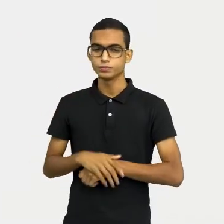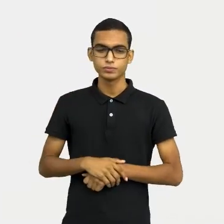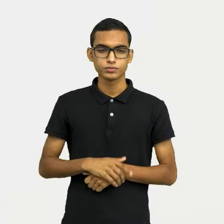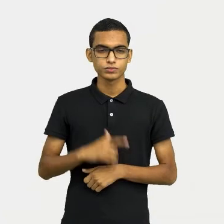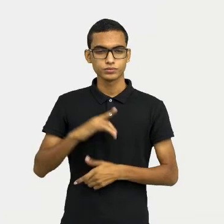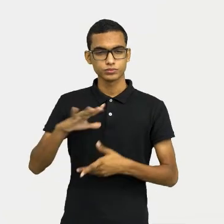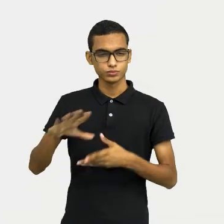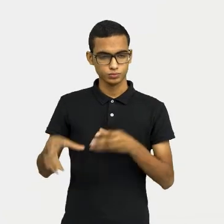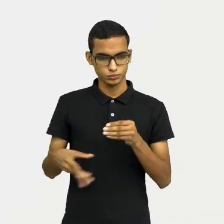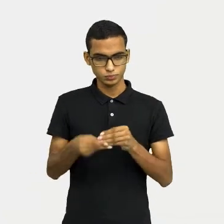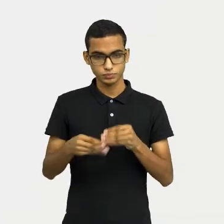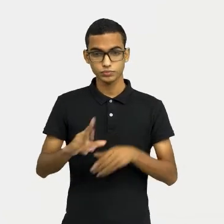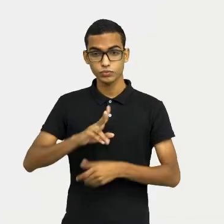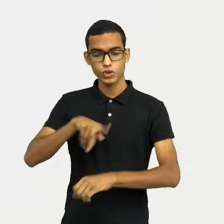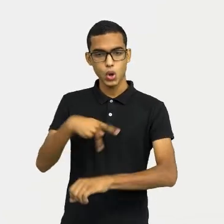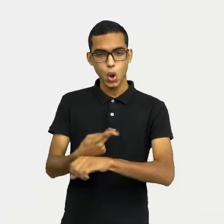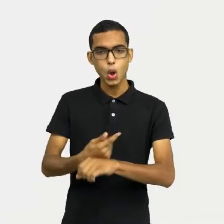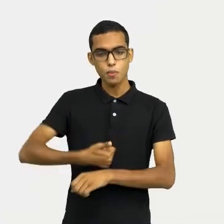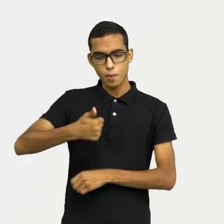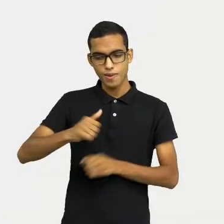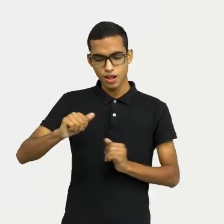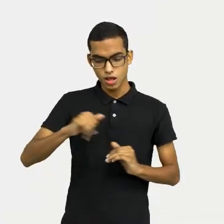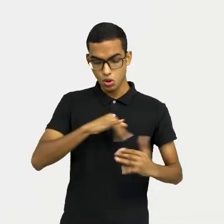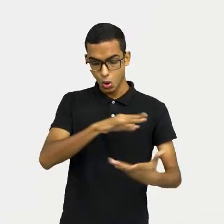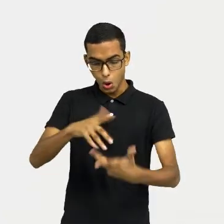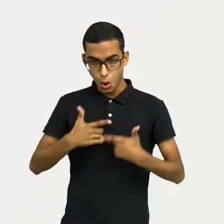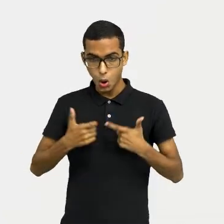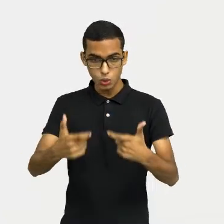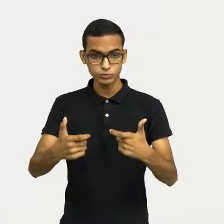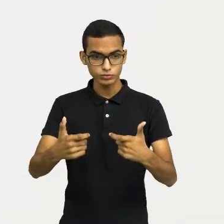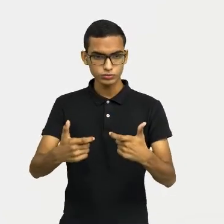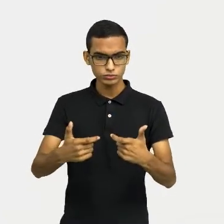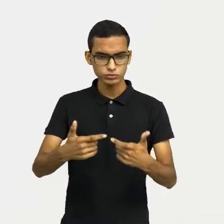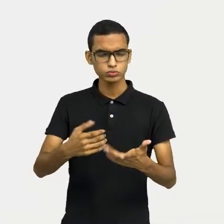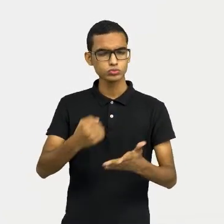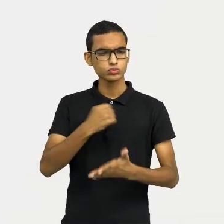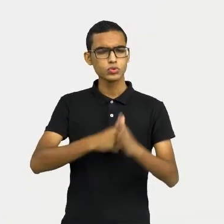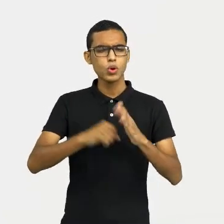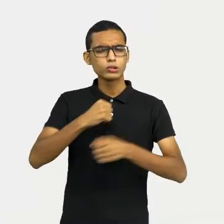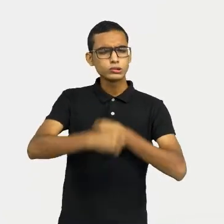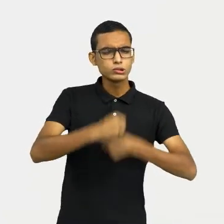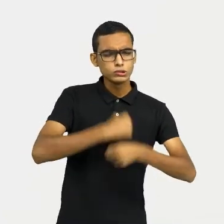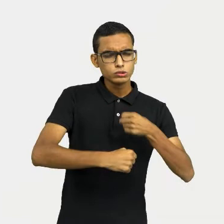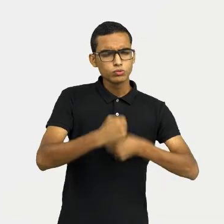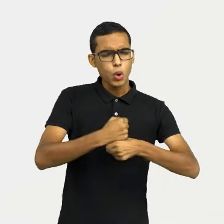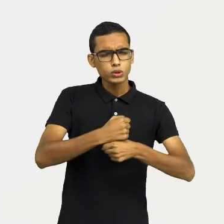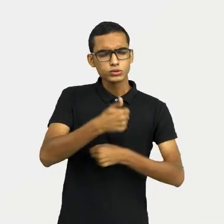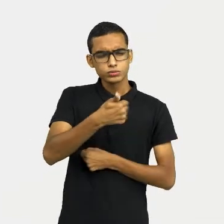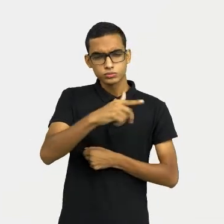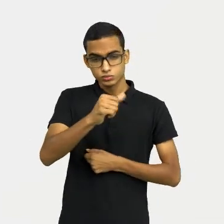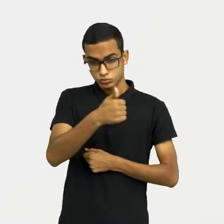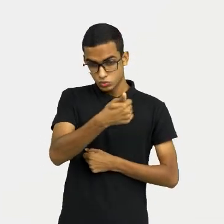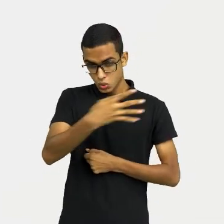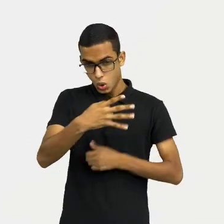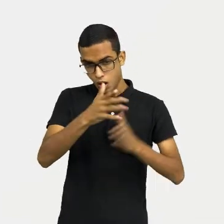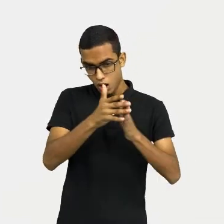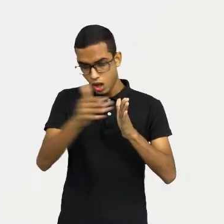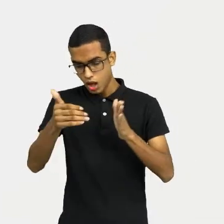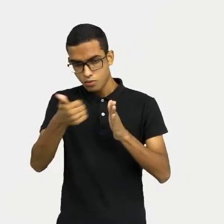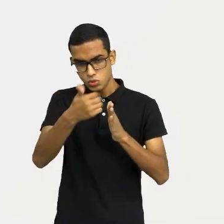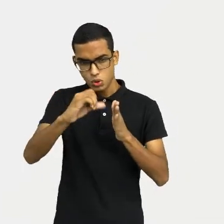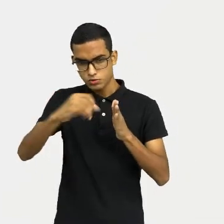o comentário. Após o final da Primeira Guerra Mundial, entre 14 e 17, a Europa entrou em uma profunda